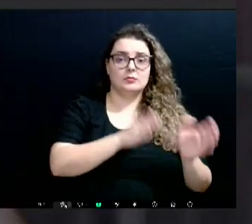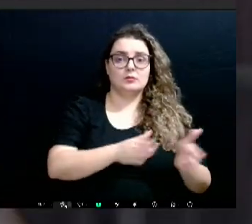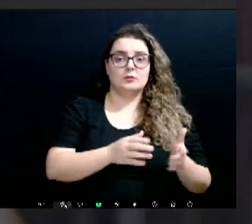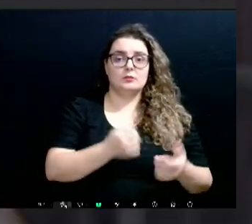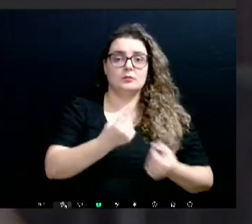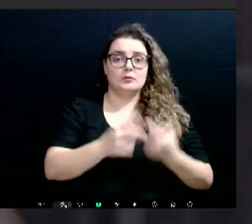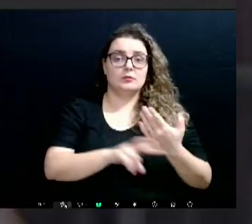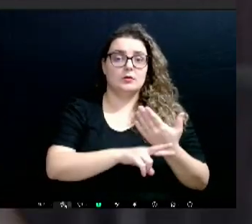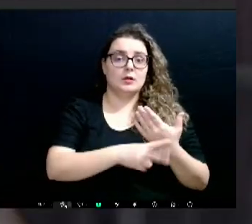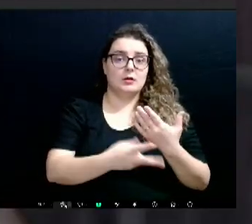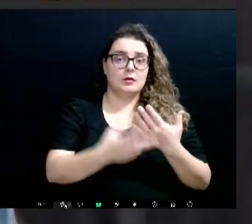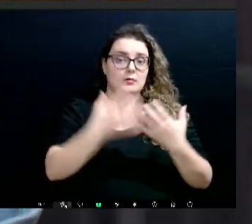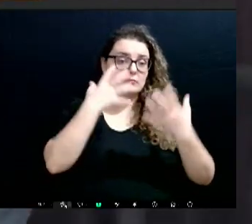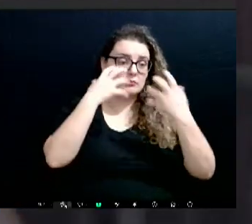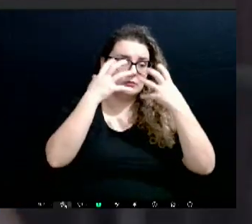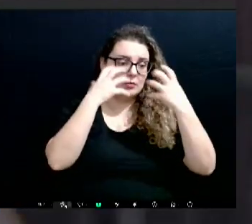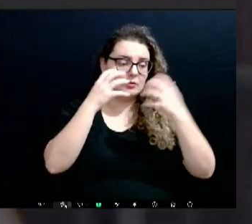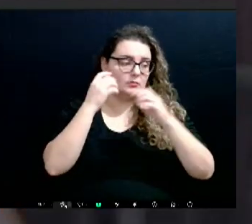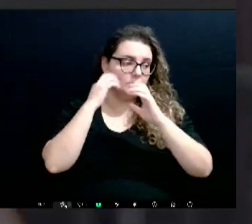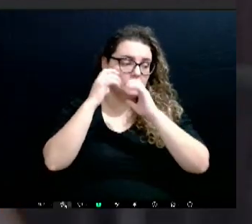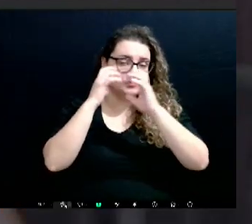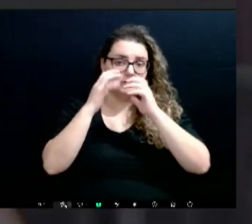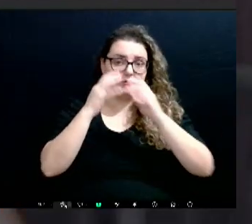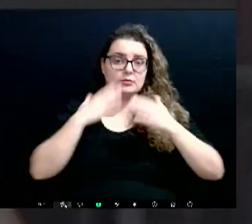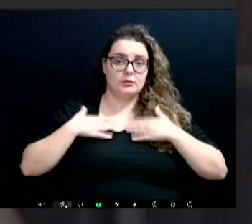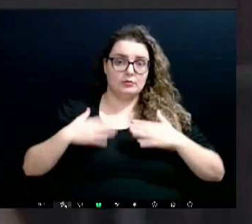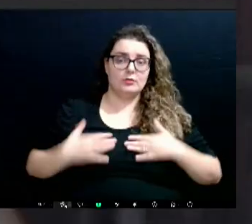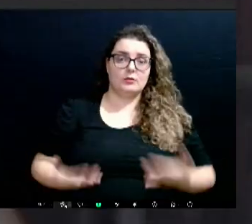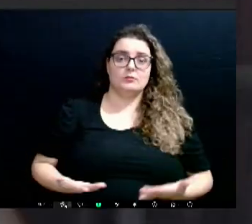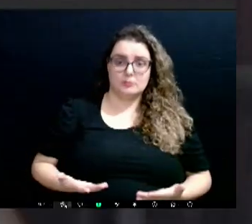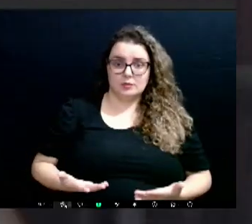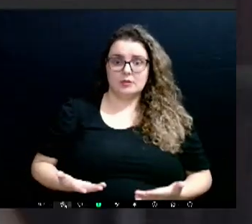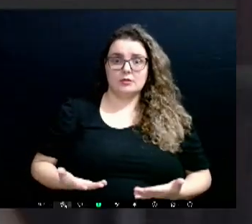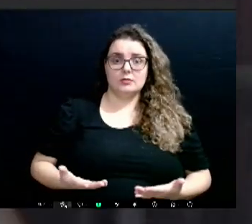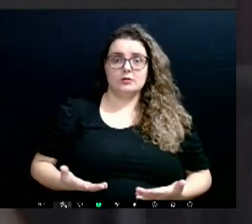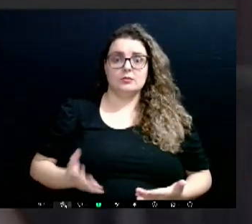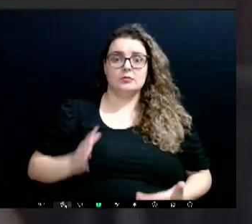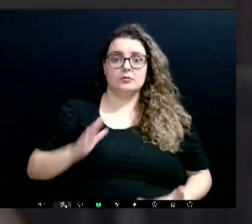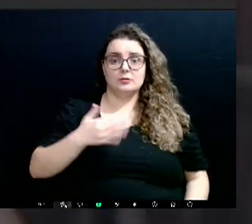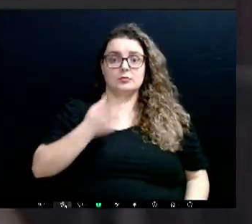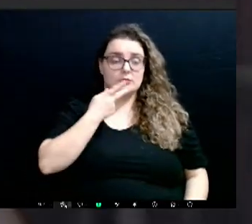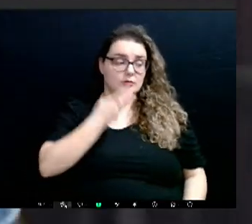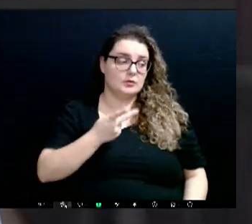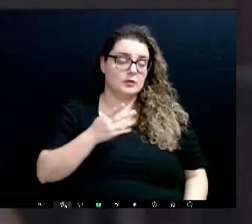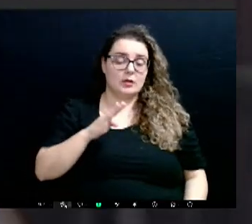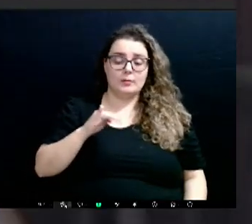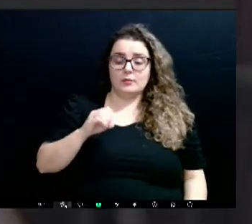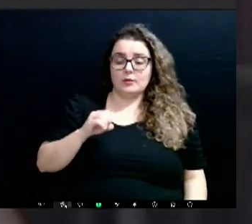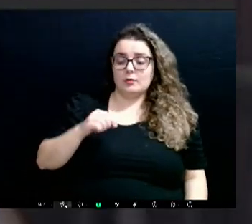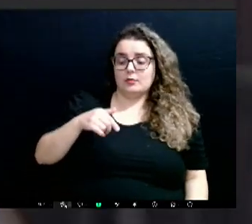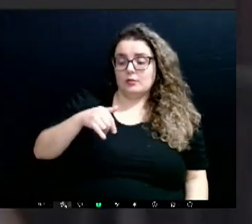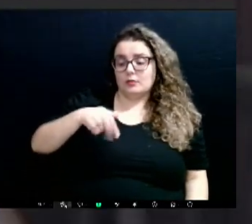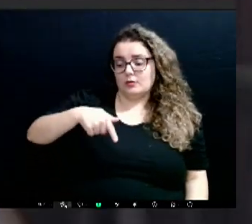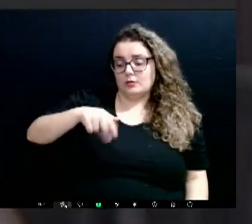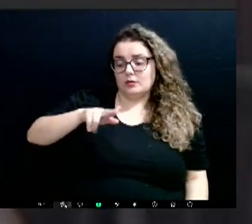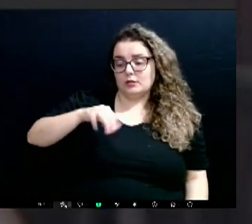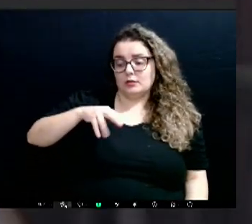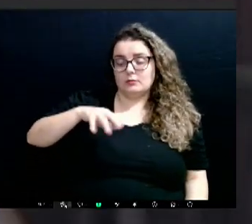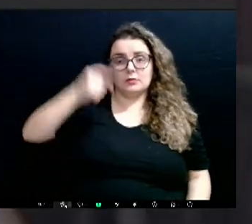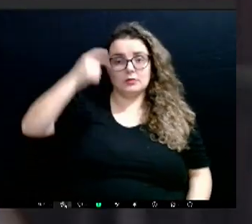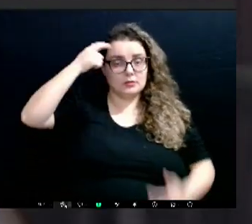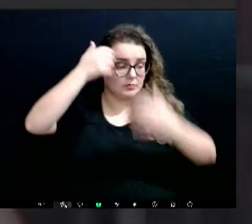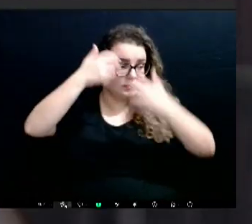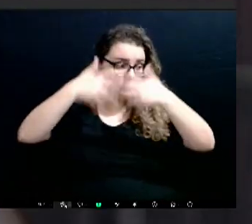Uhum. físicas que vêm a Sim. partir daquilo que a gente falou, das reações bioquímicas, neuronais, enfim, né?